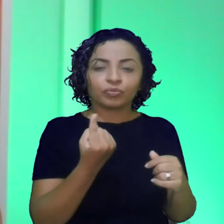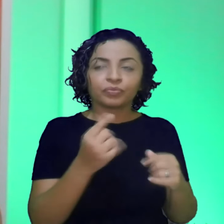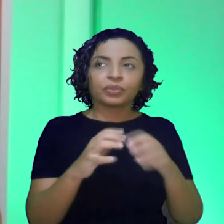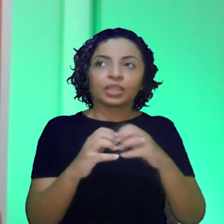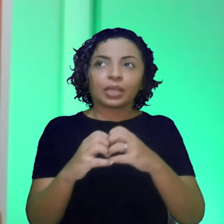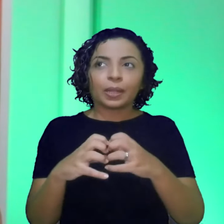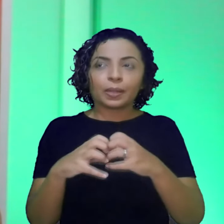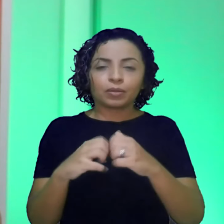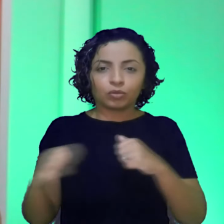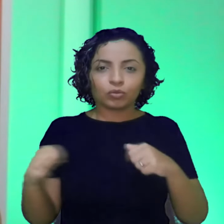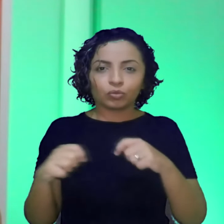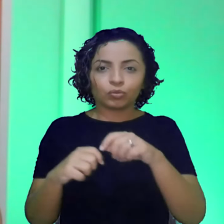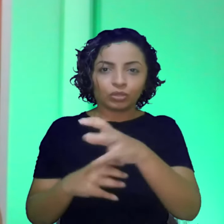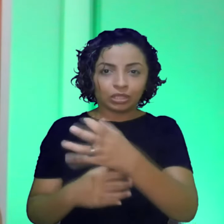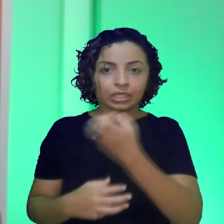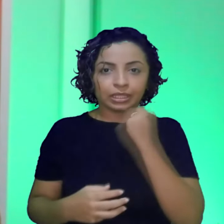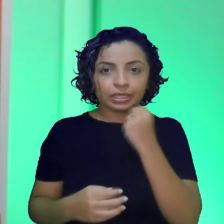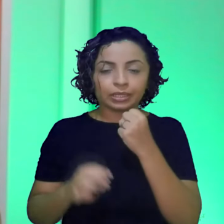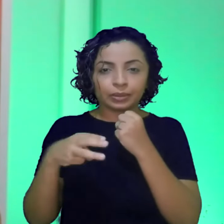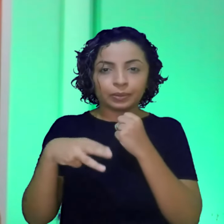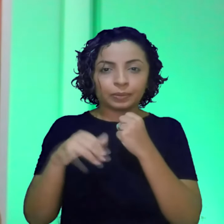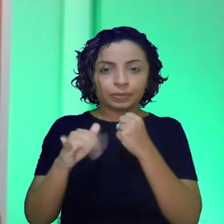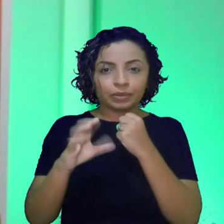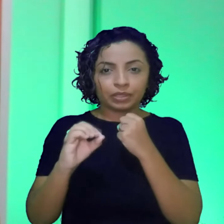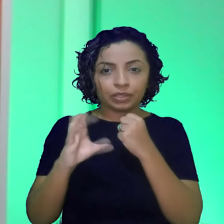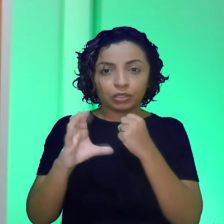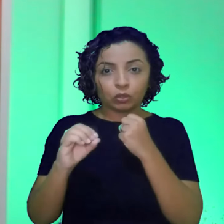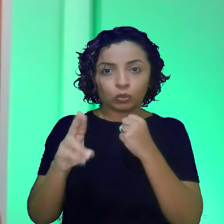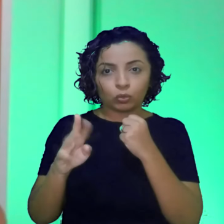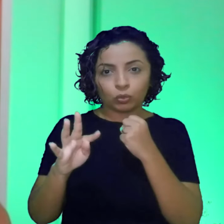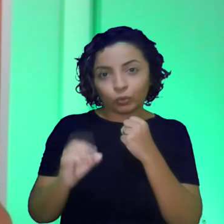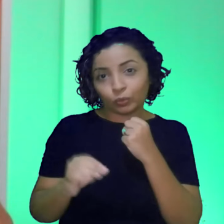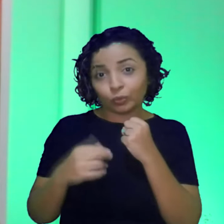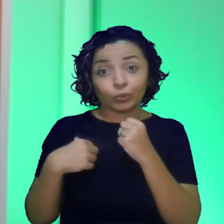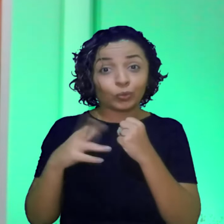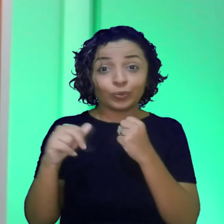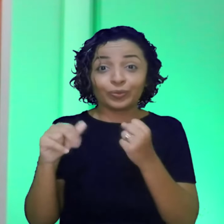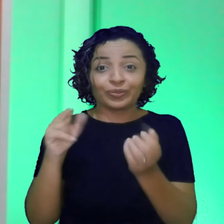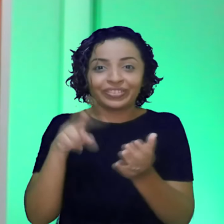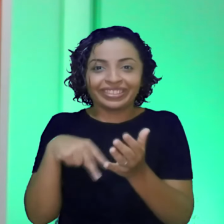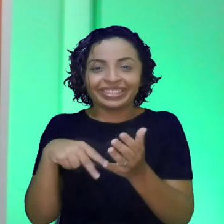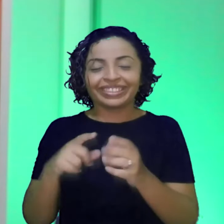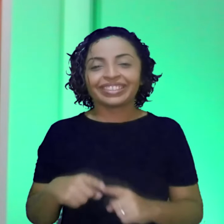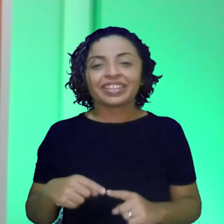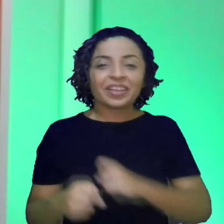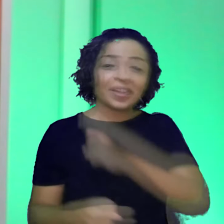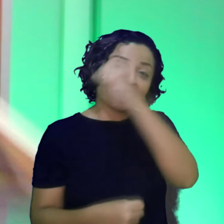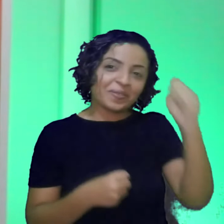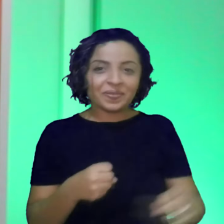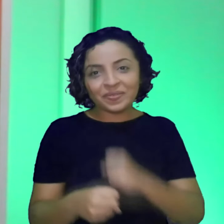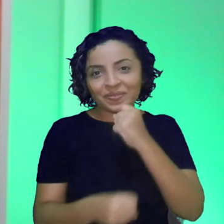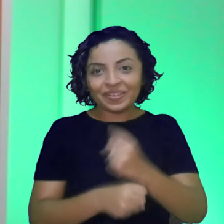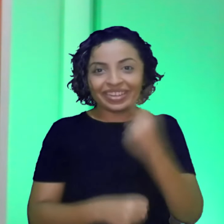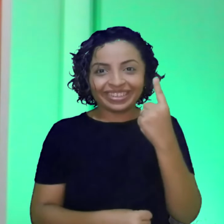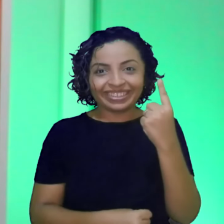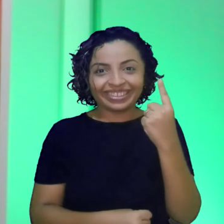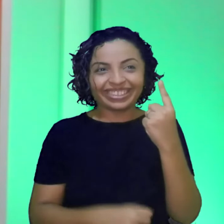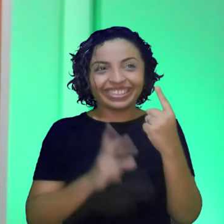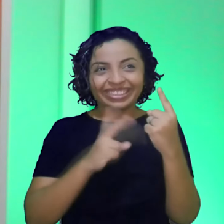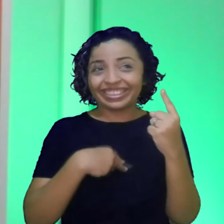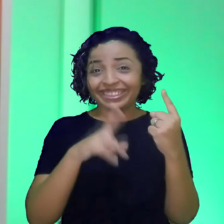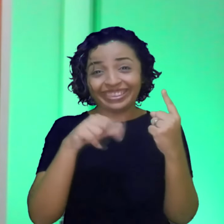unboxing também de um livro do Mia Couto que eu comprei, e eu nunca li Mia Couto. E aí, passado um ano, eu vou falar de novo,